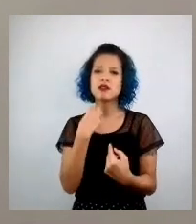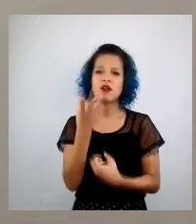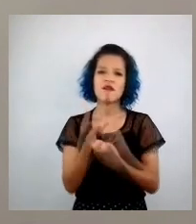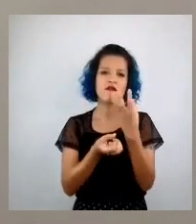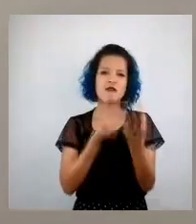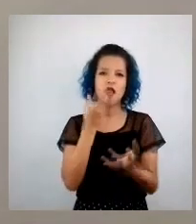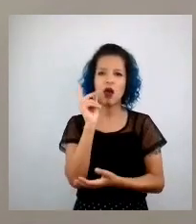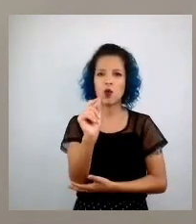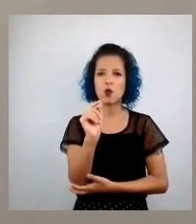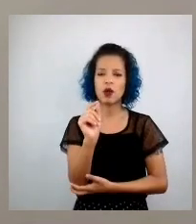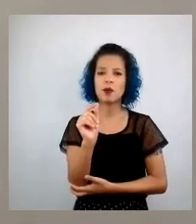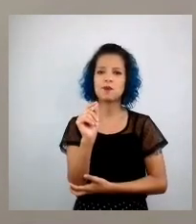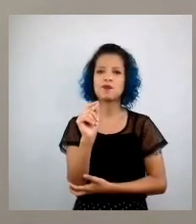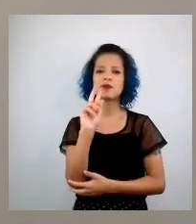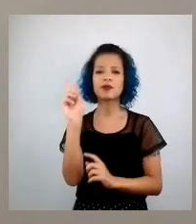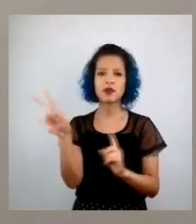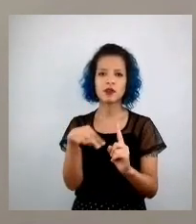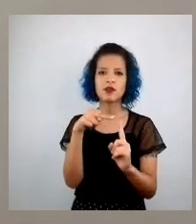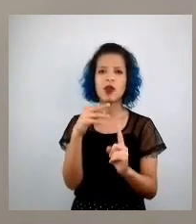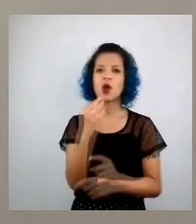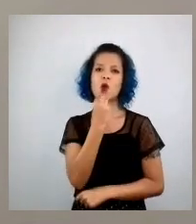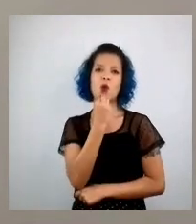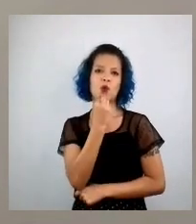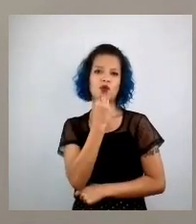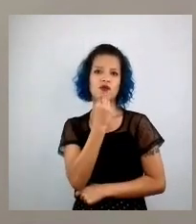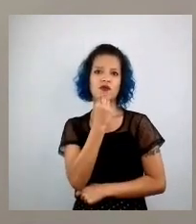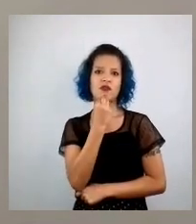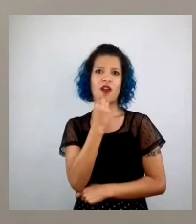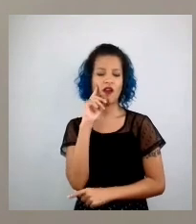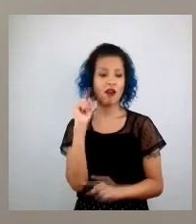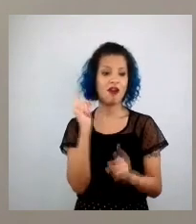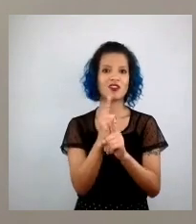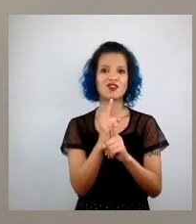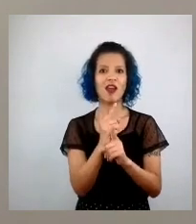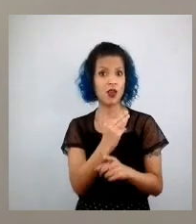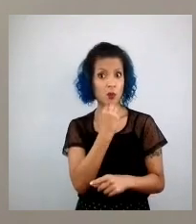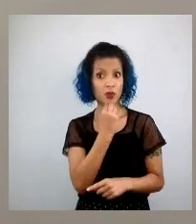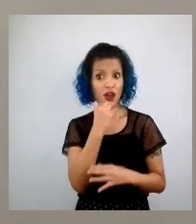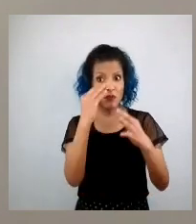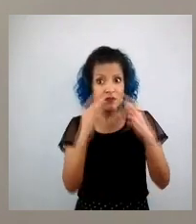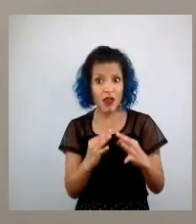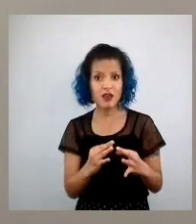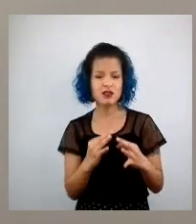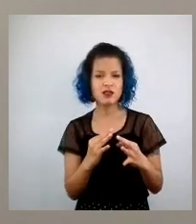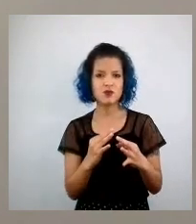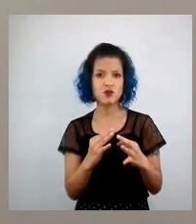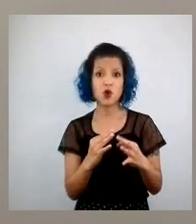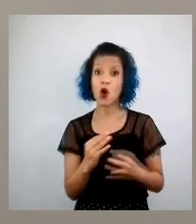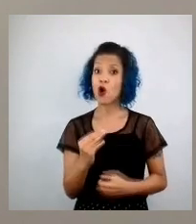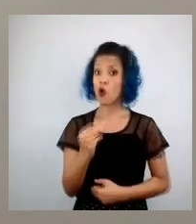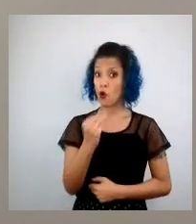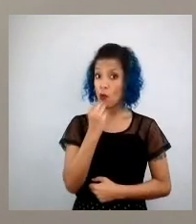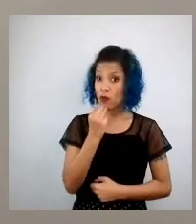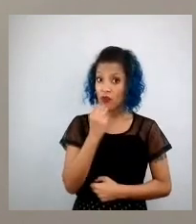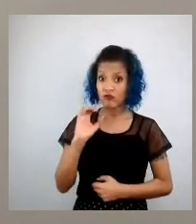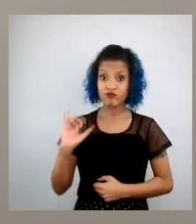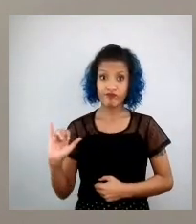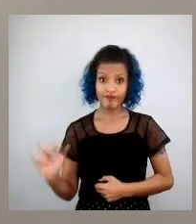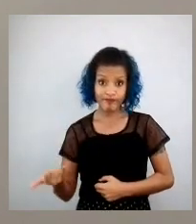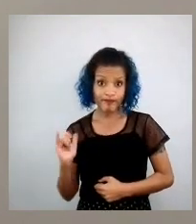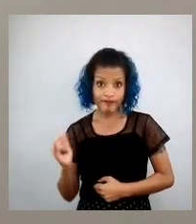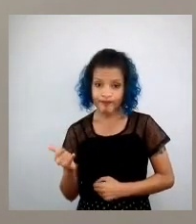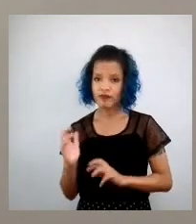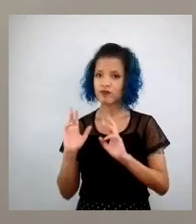enxergar oportunidade e oportunidade mesmo, assim, diferenciar a oportunidade de oportunismo. É você ver valor naquilo que você